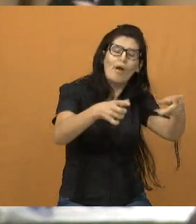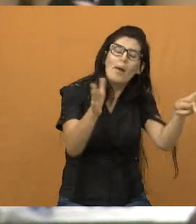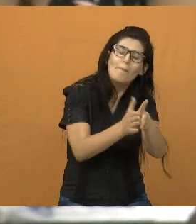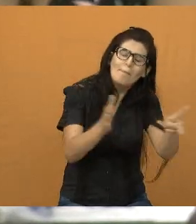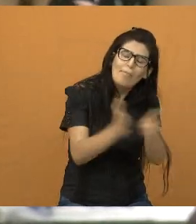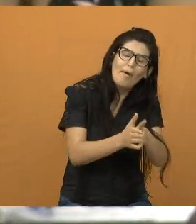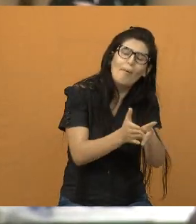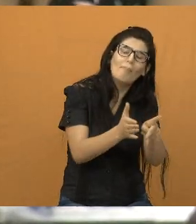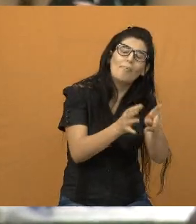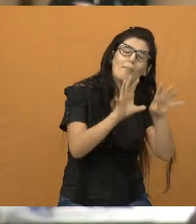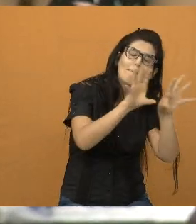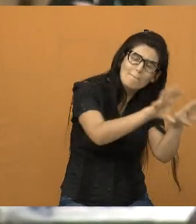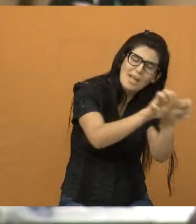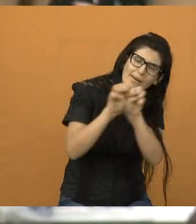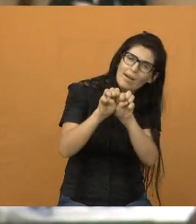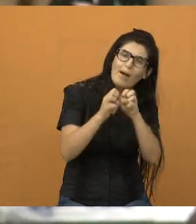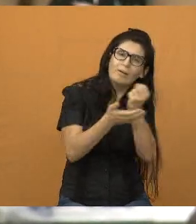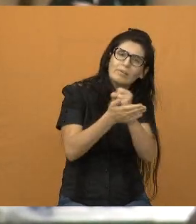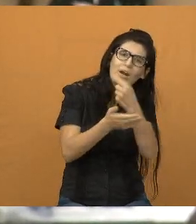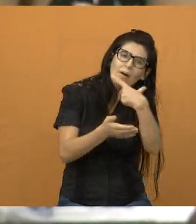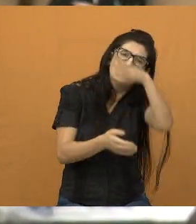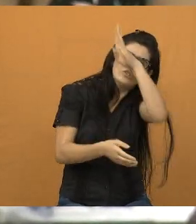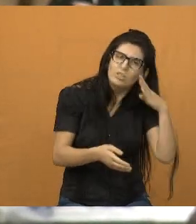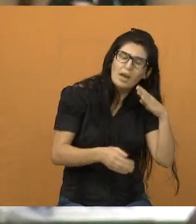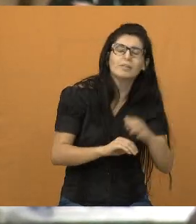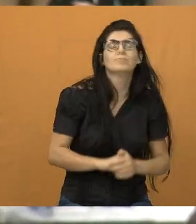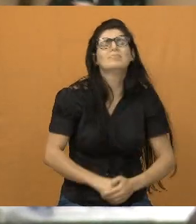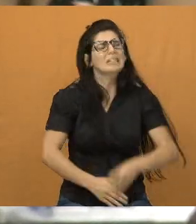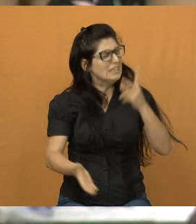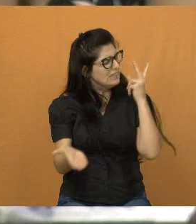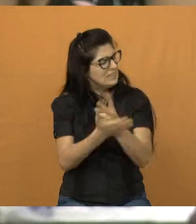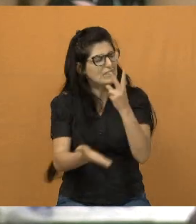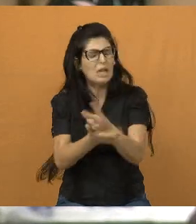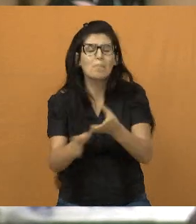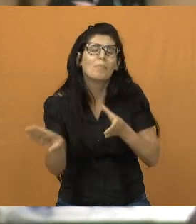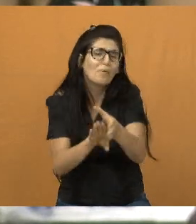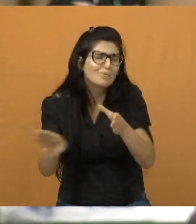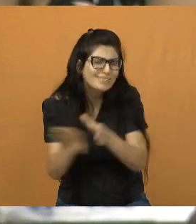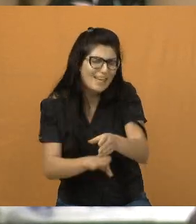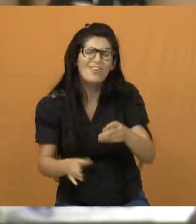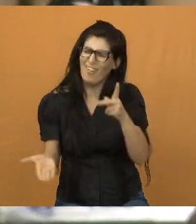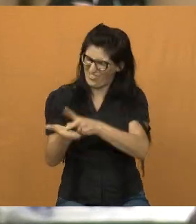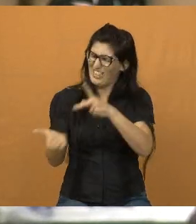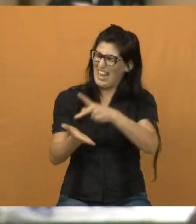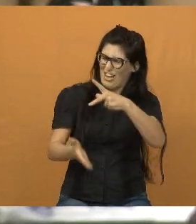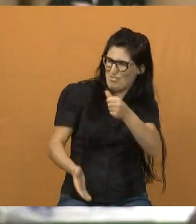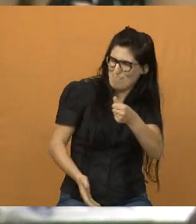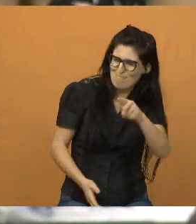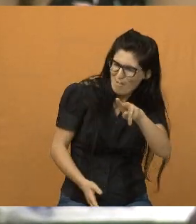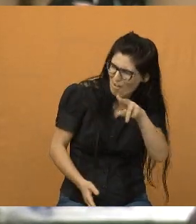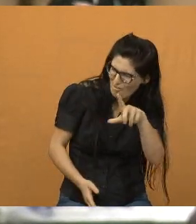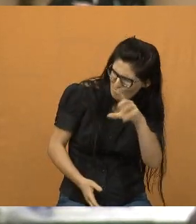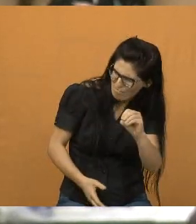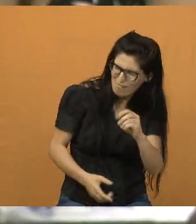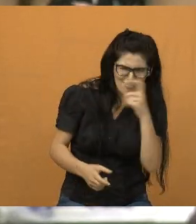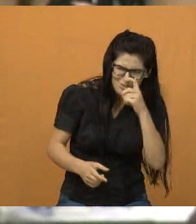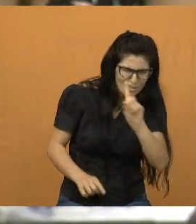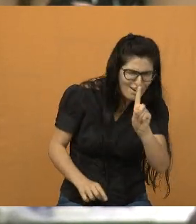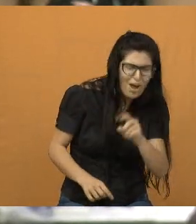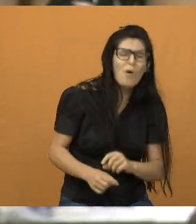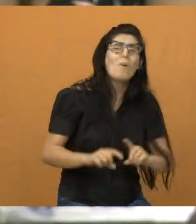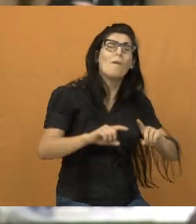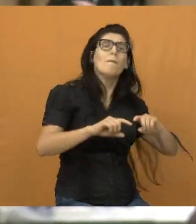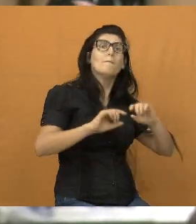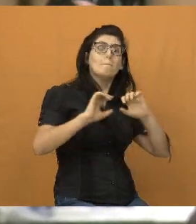tenho falei isso desde o primeiro dia da administração, o seu Paulo está aqui, que não me deixa mentir, que pode faltar tudo, mas remédio não